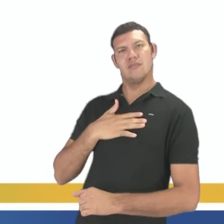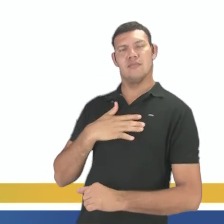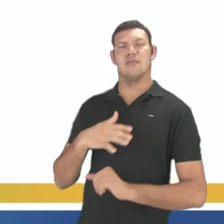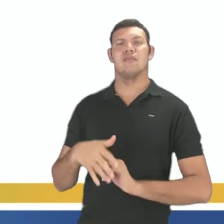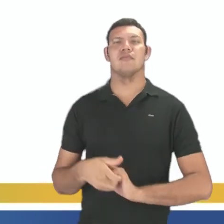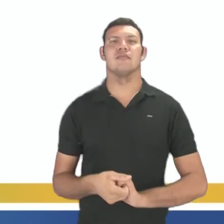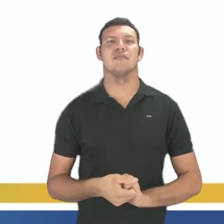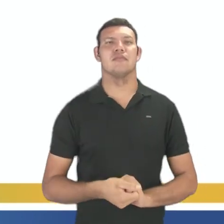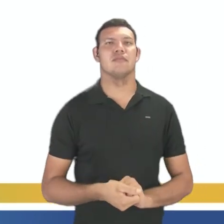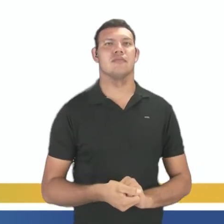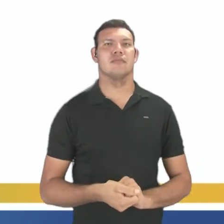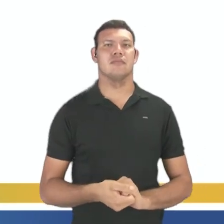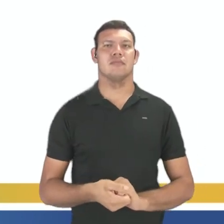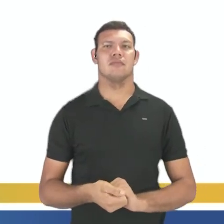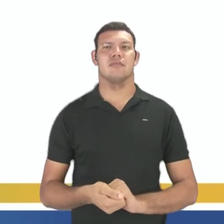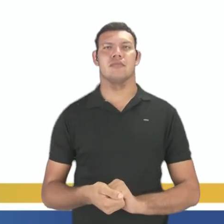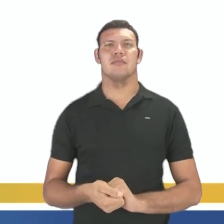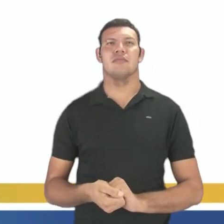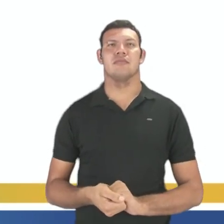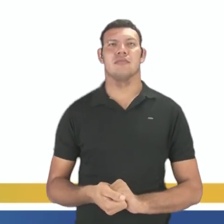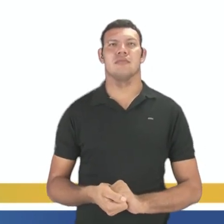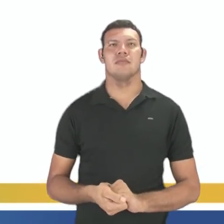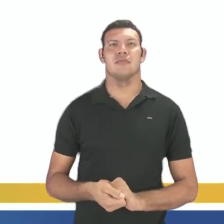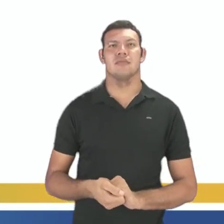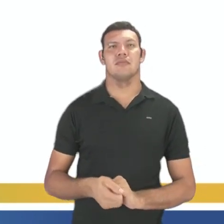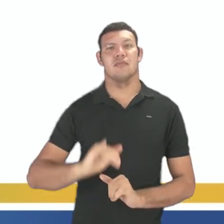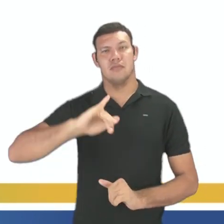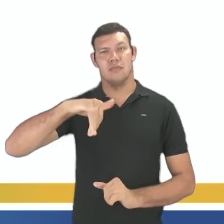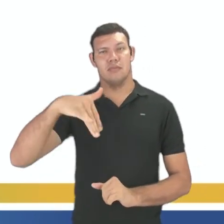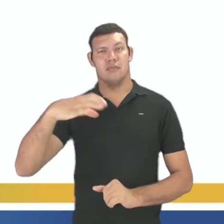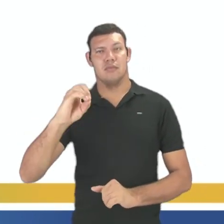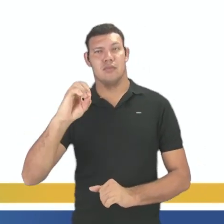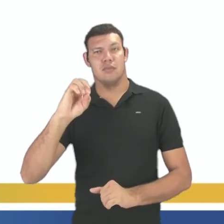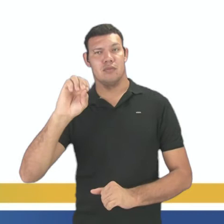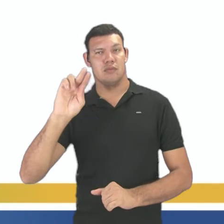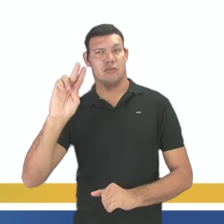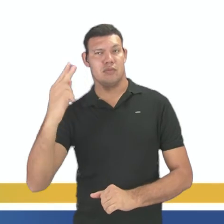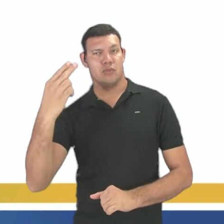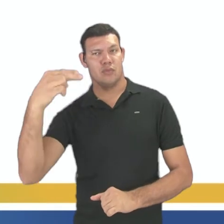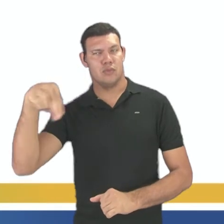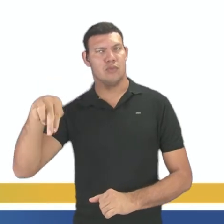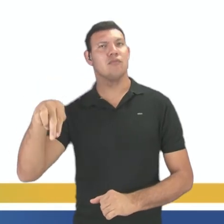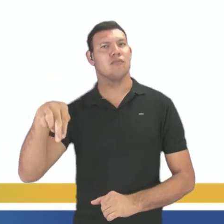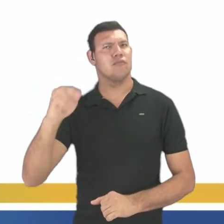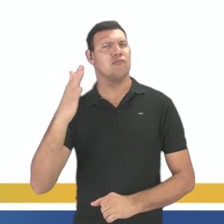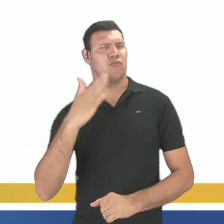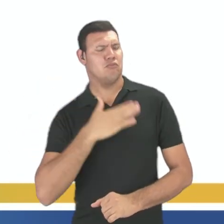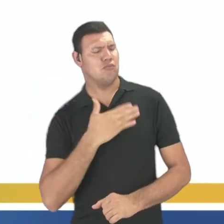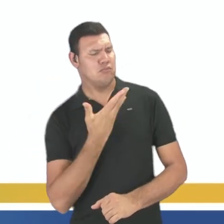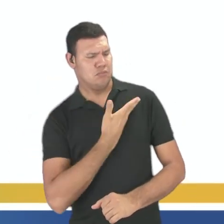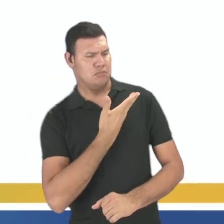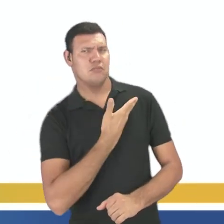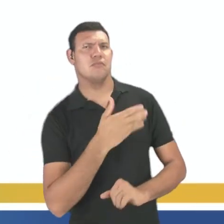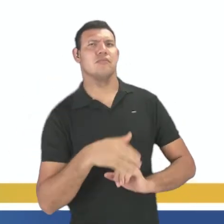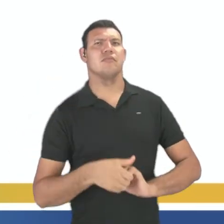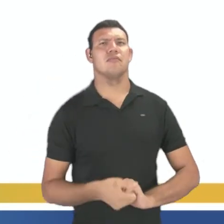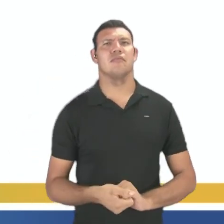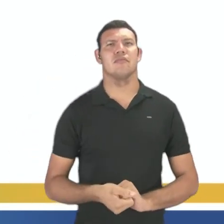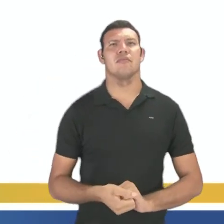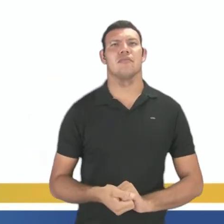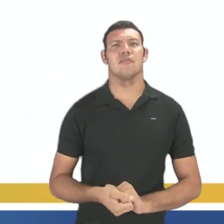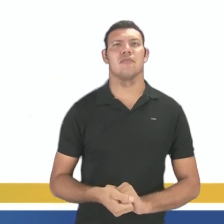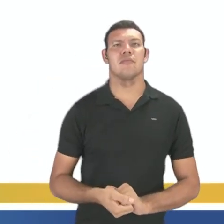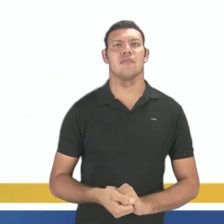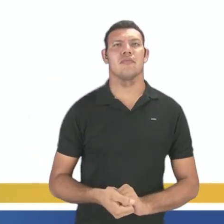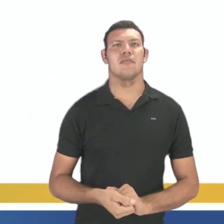mine. Traduzindo e adaptando, John é um amigo meu. Se fosse traduzir literalmente, seria algo como